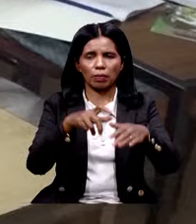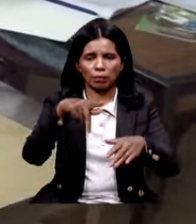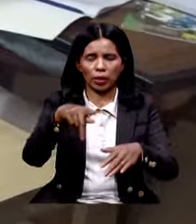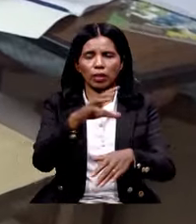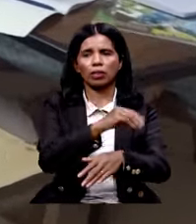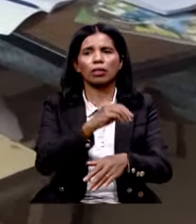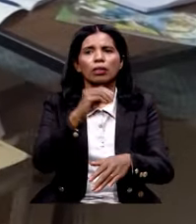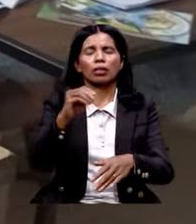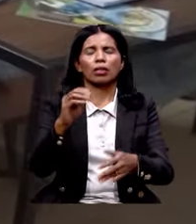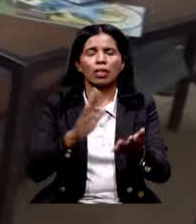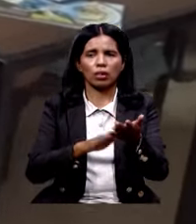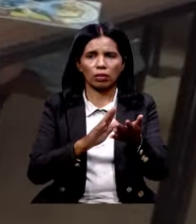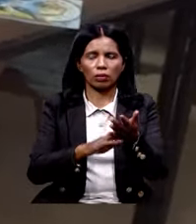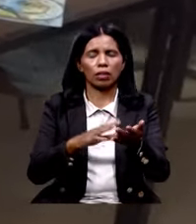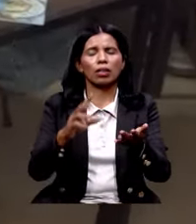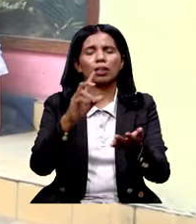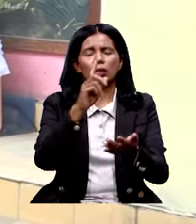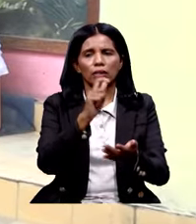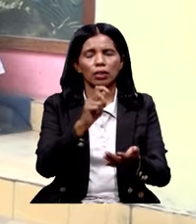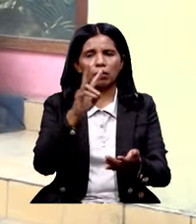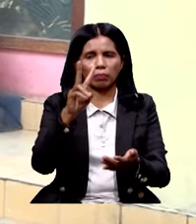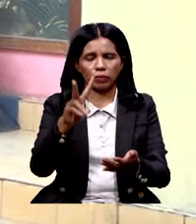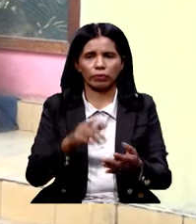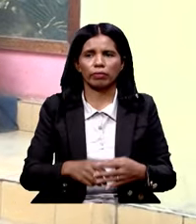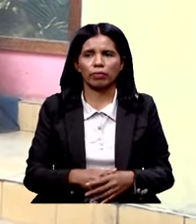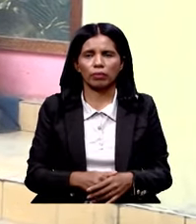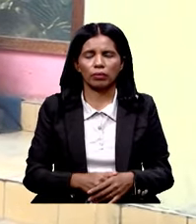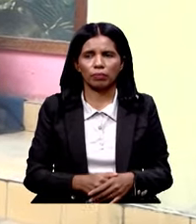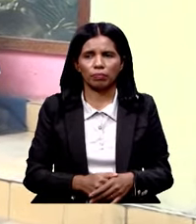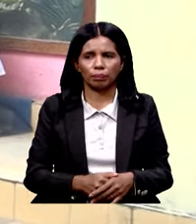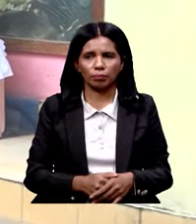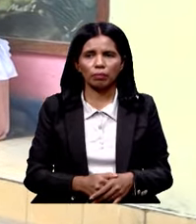ensino técnico vocacional. Felício Fonseca, bem-vinda, Ximenes, GMN.